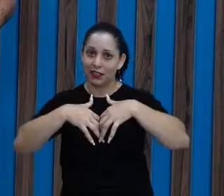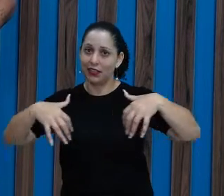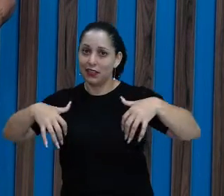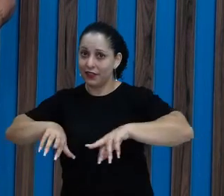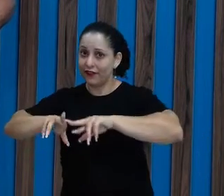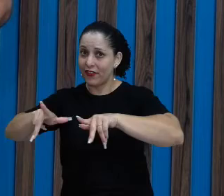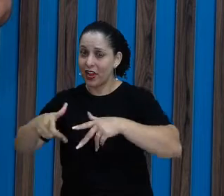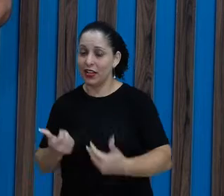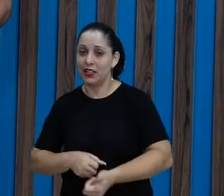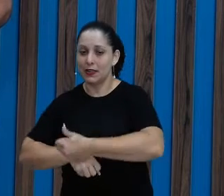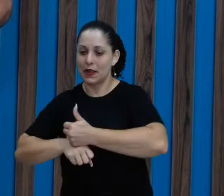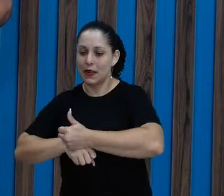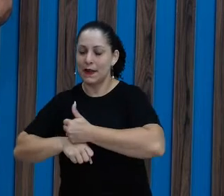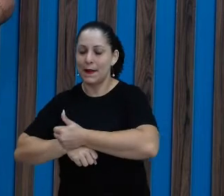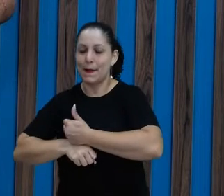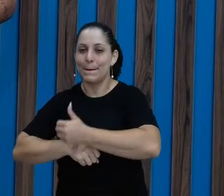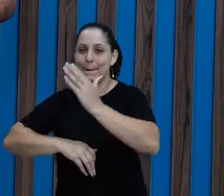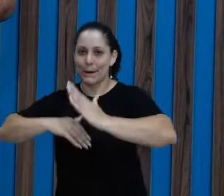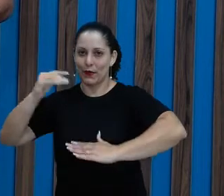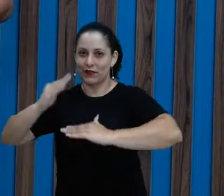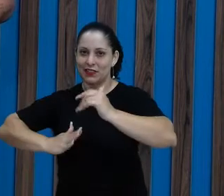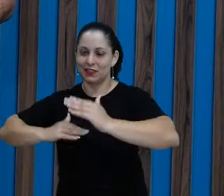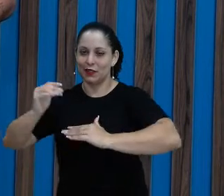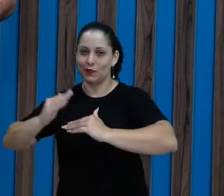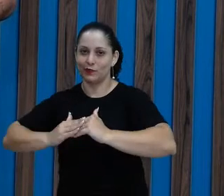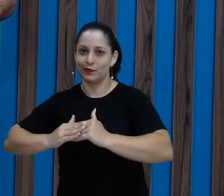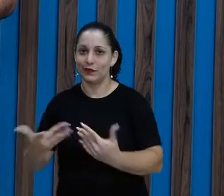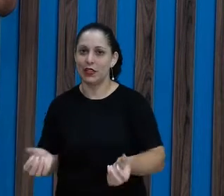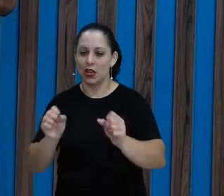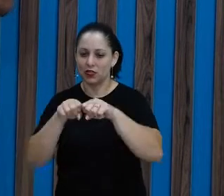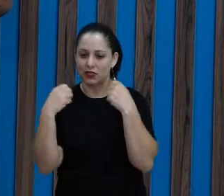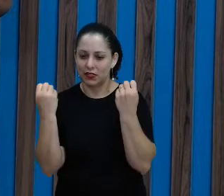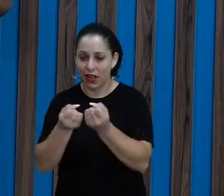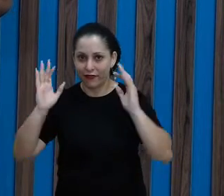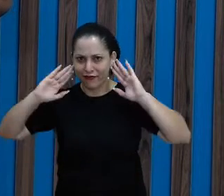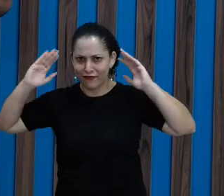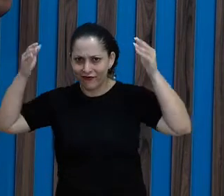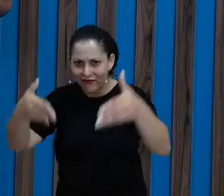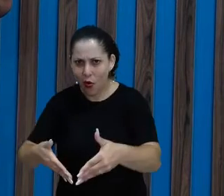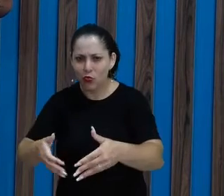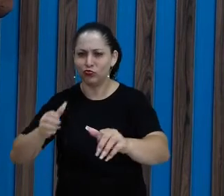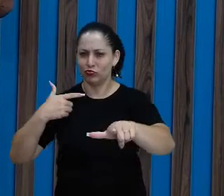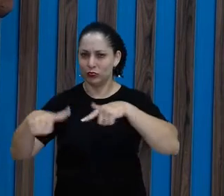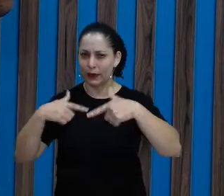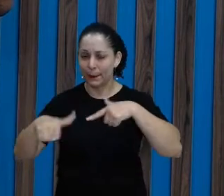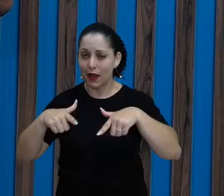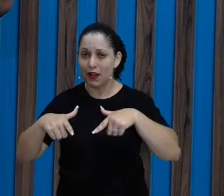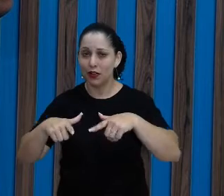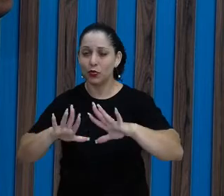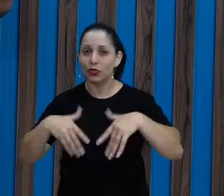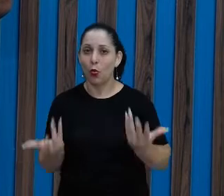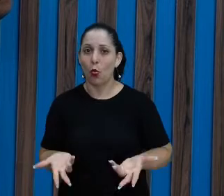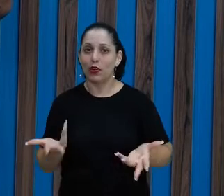em uma sociedade que preza muito pelo trabalho, né? Então, quando a gente não tem essa relação